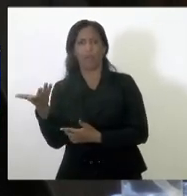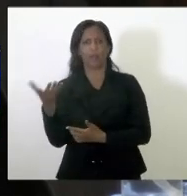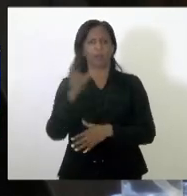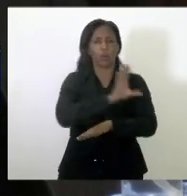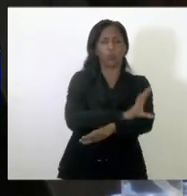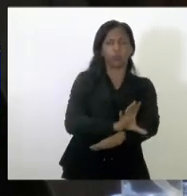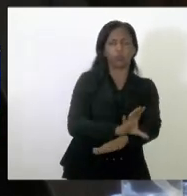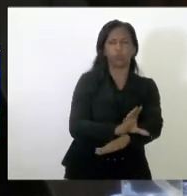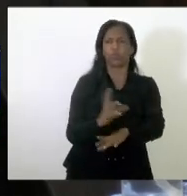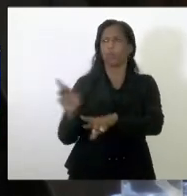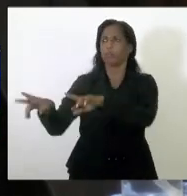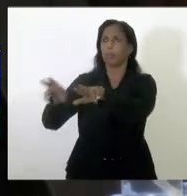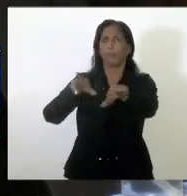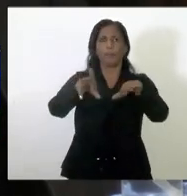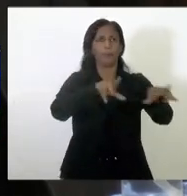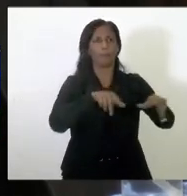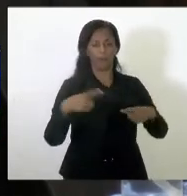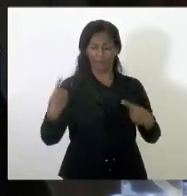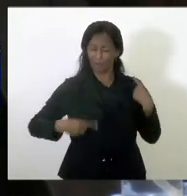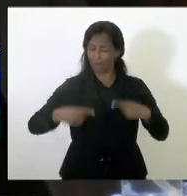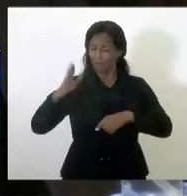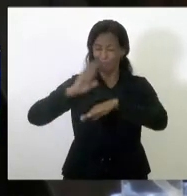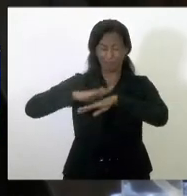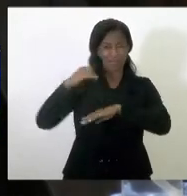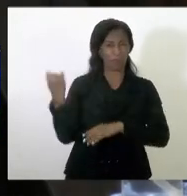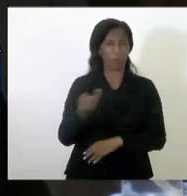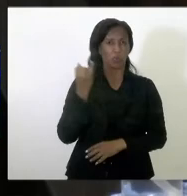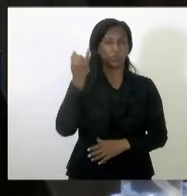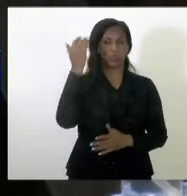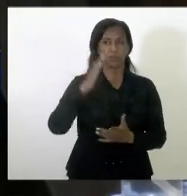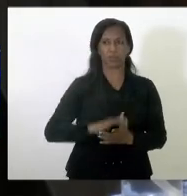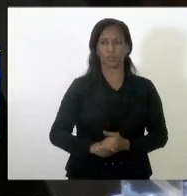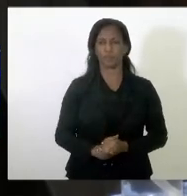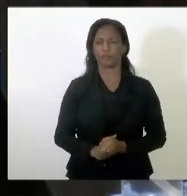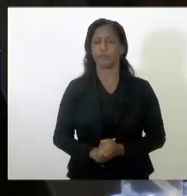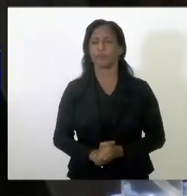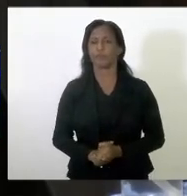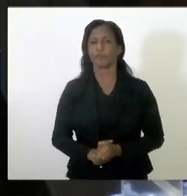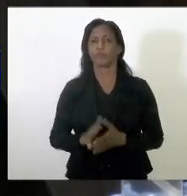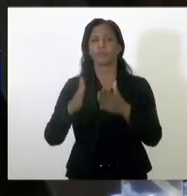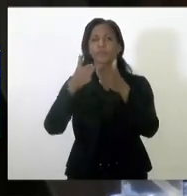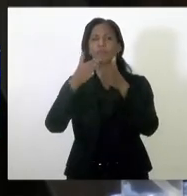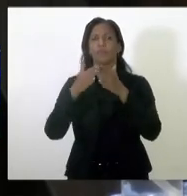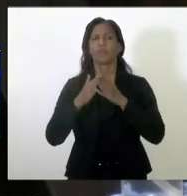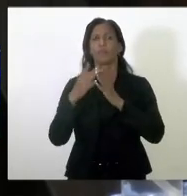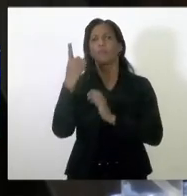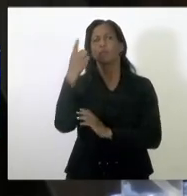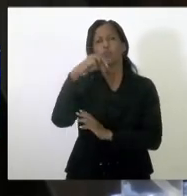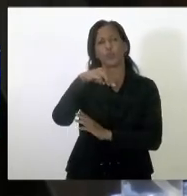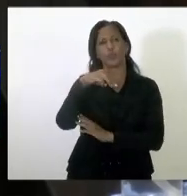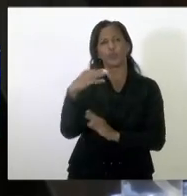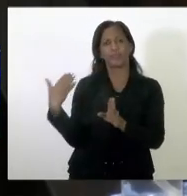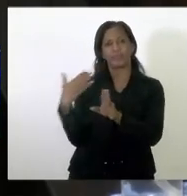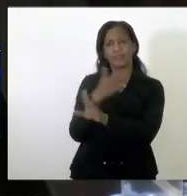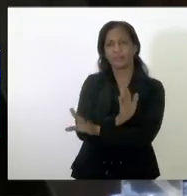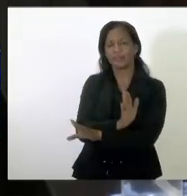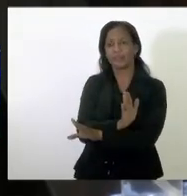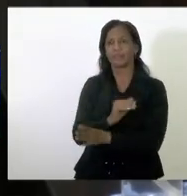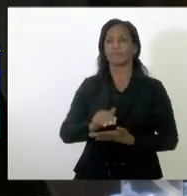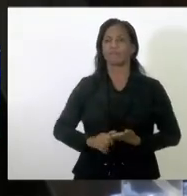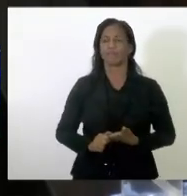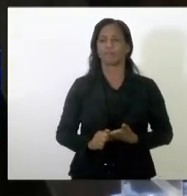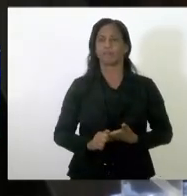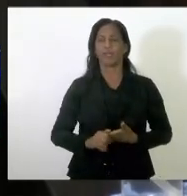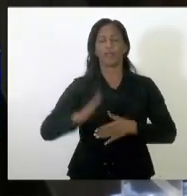cultura, enfim? Então, esse é o debate mais importante... Me permite uma parte, deputado? Claro, com certeza. O debate mais importante para o Estado do Rio